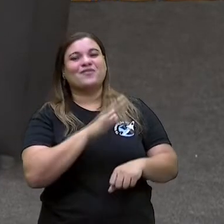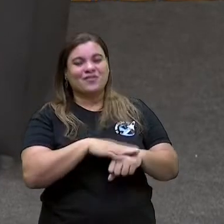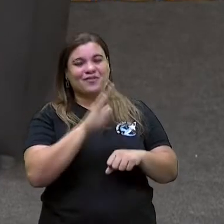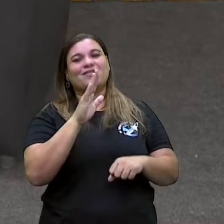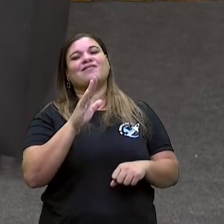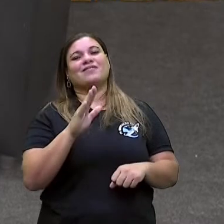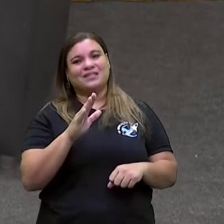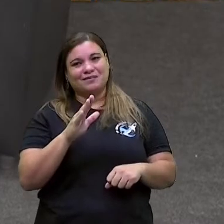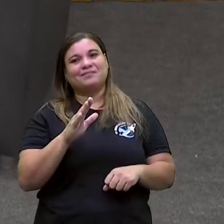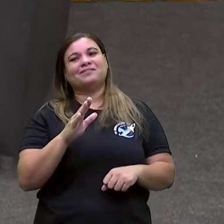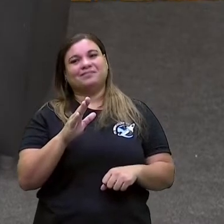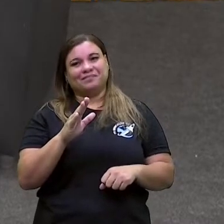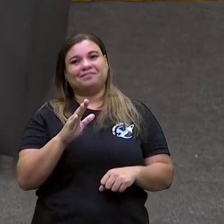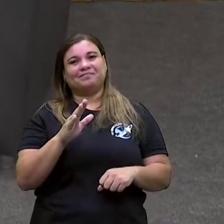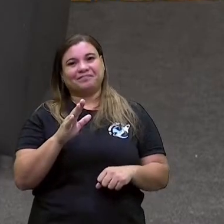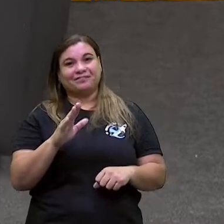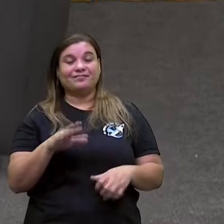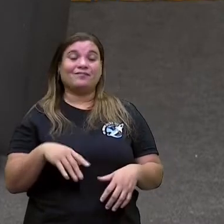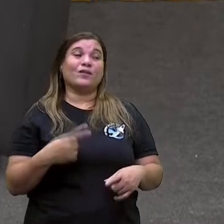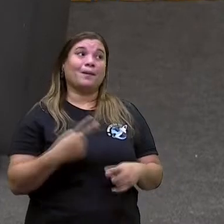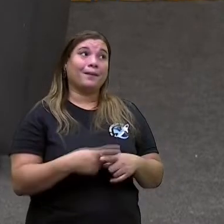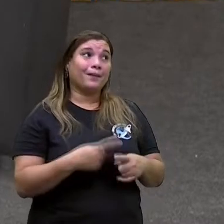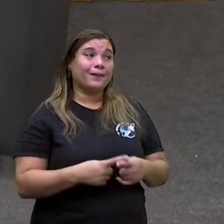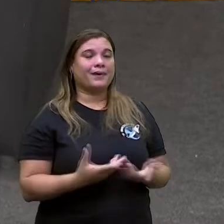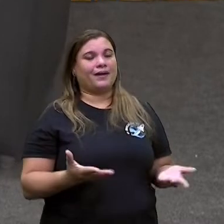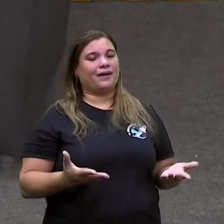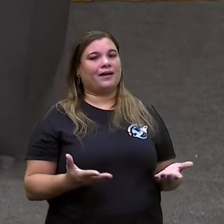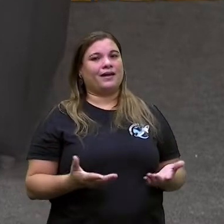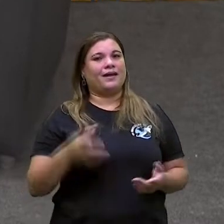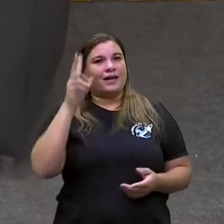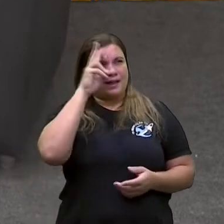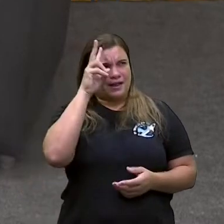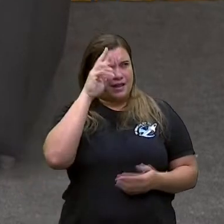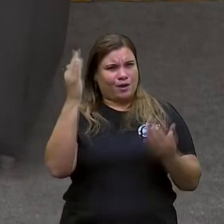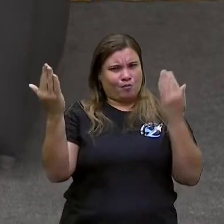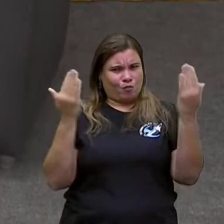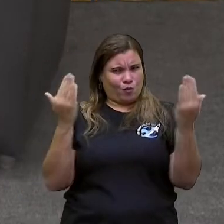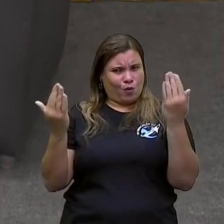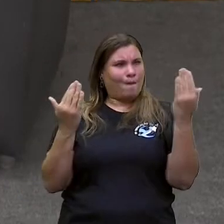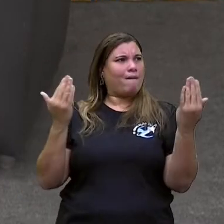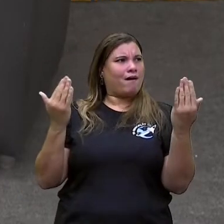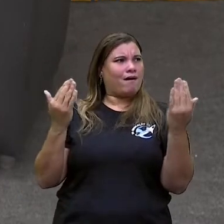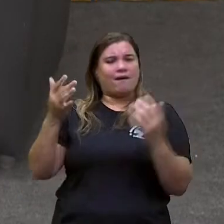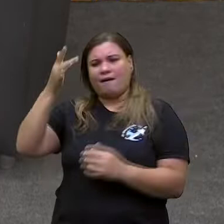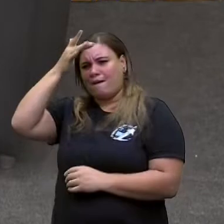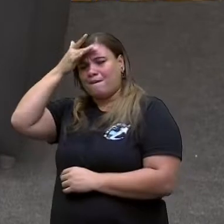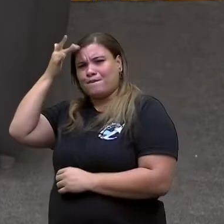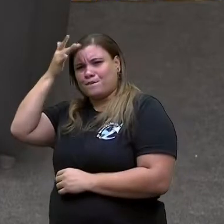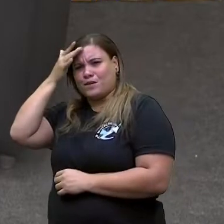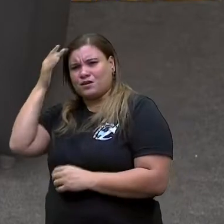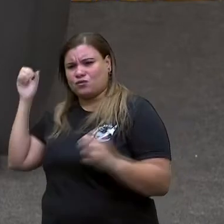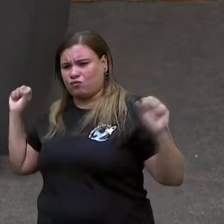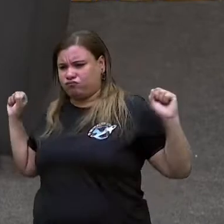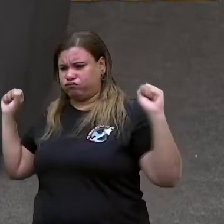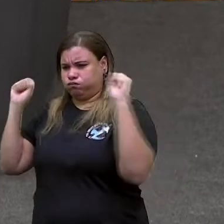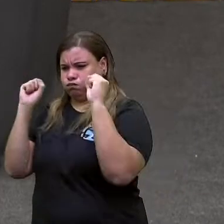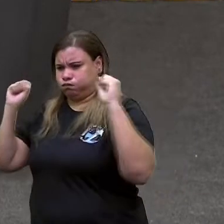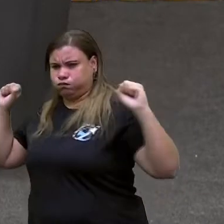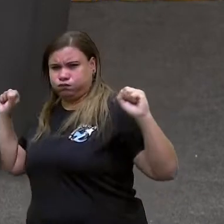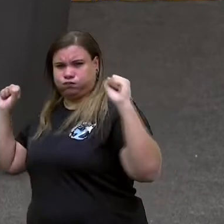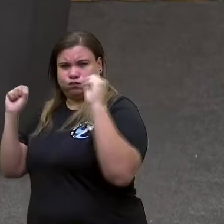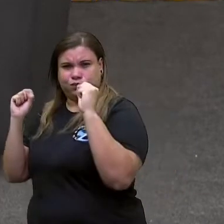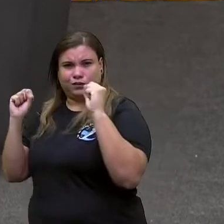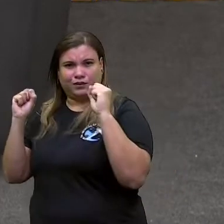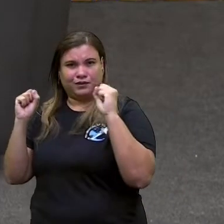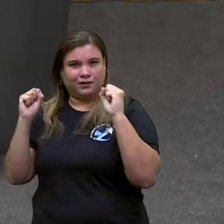assim como atividades físicas regulares, também não estou falando de atividade física de alta performance, tá? De atleta, estou falando